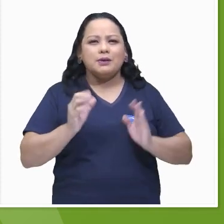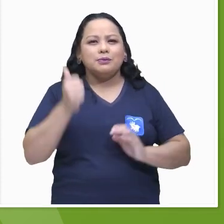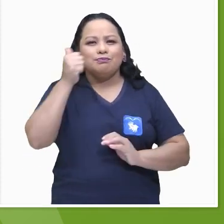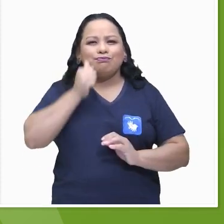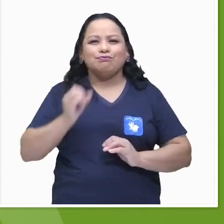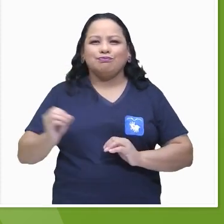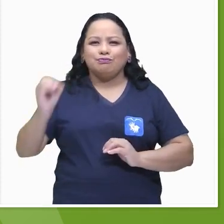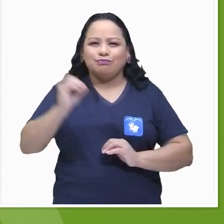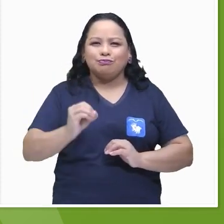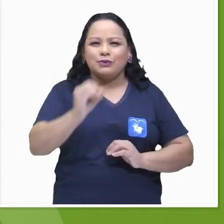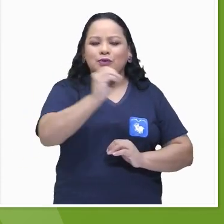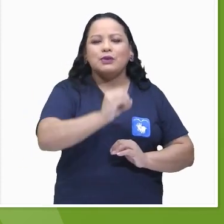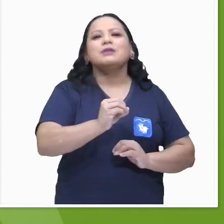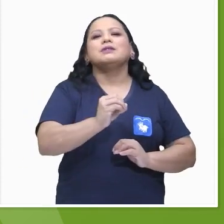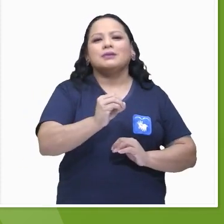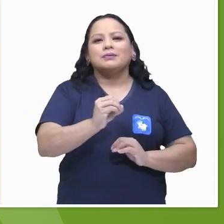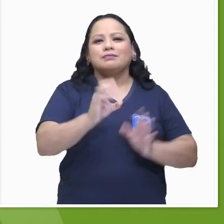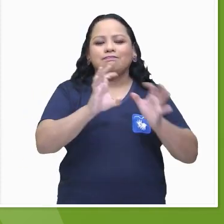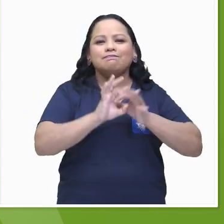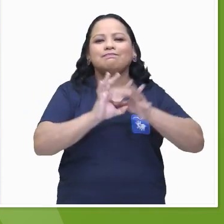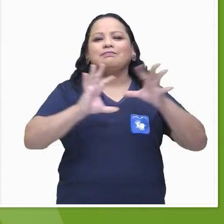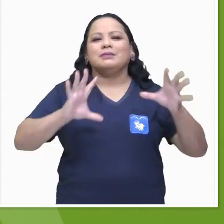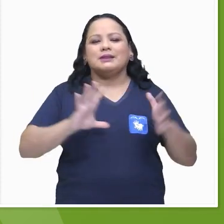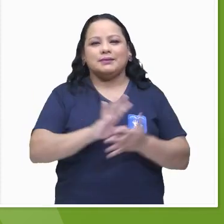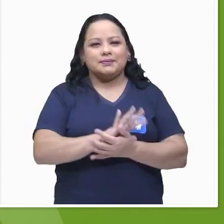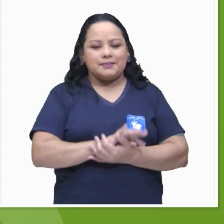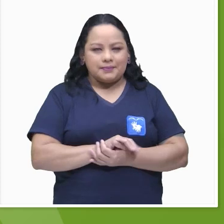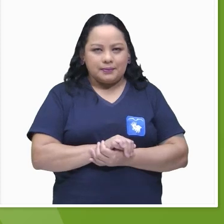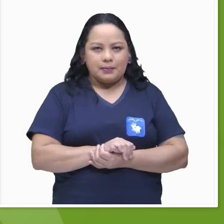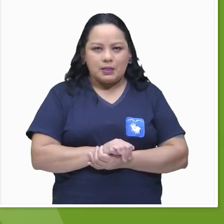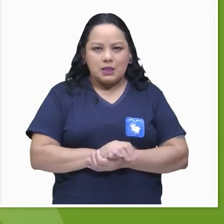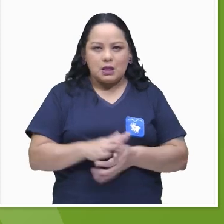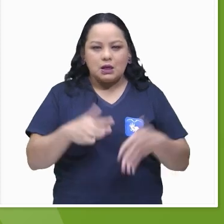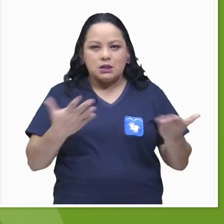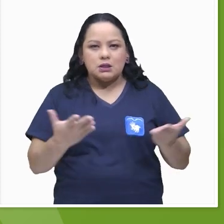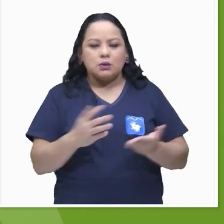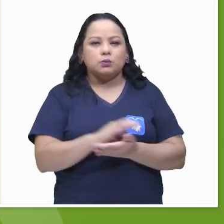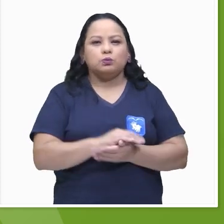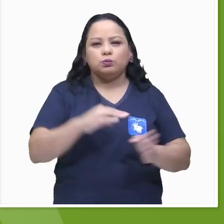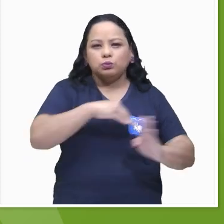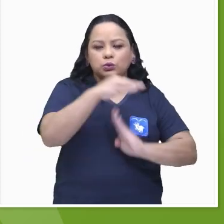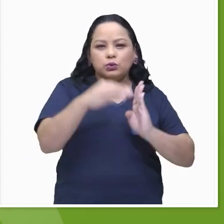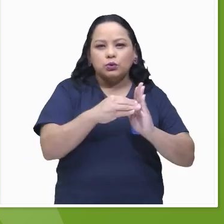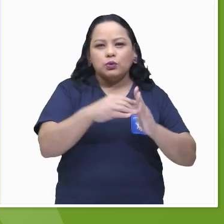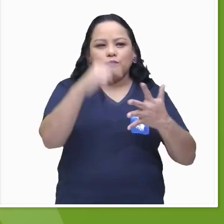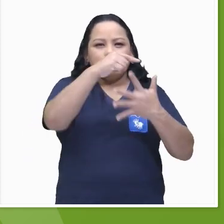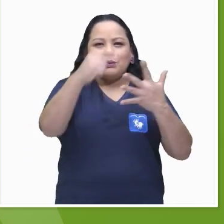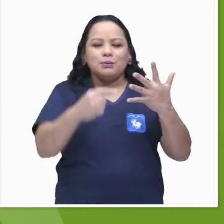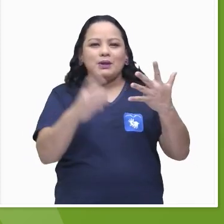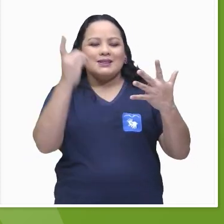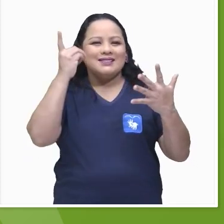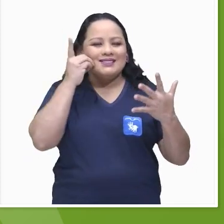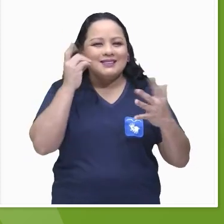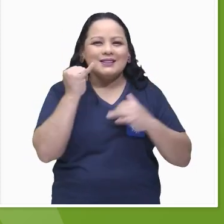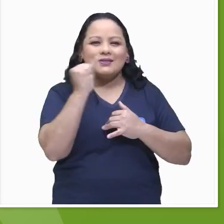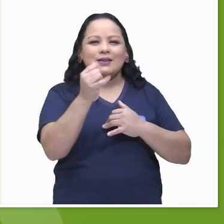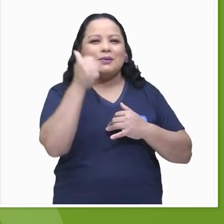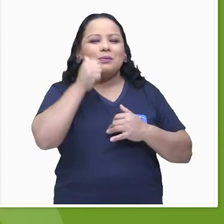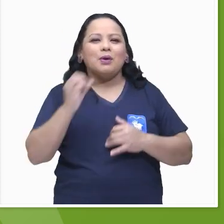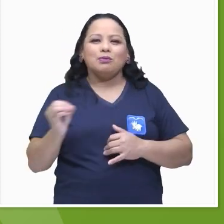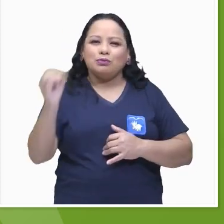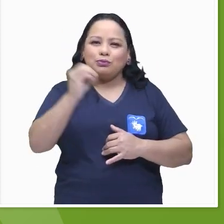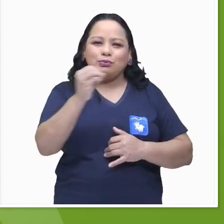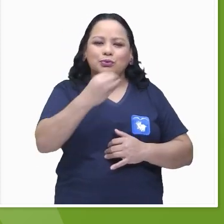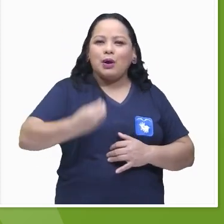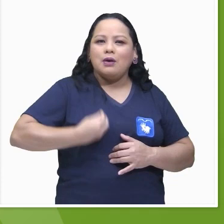ovulação, é quando o óvulo vai ser liberado, tá? Então, a gente coloca todos esses dias aí, a gente falou que o óvulo só sobrevive 24